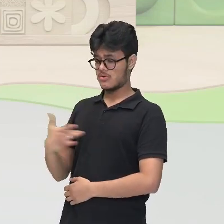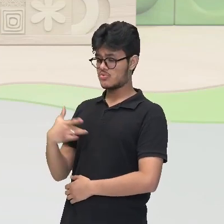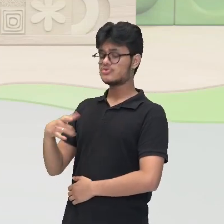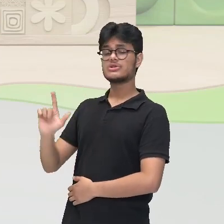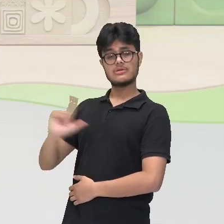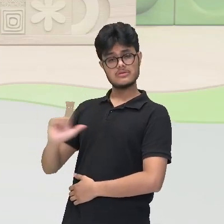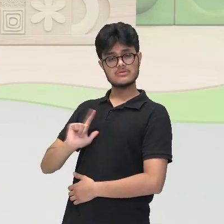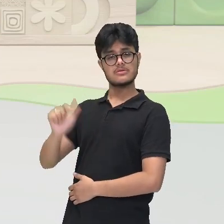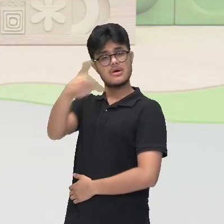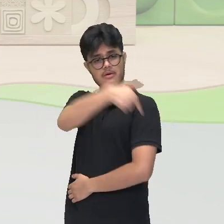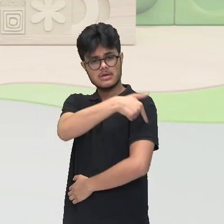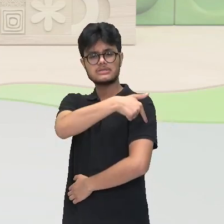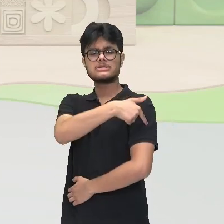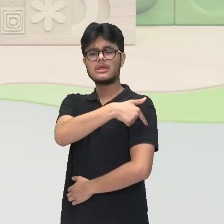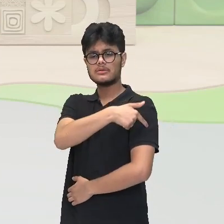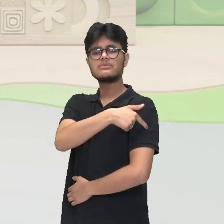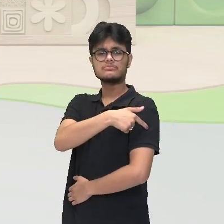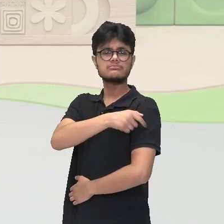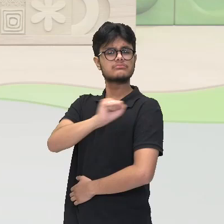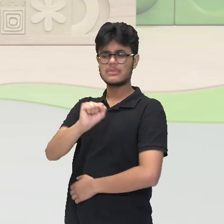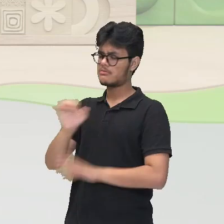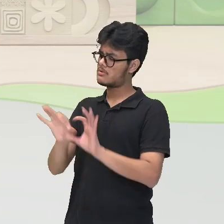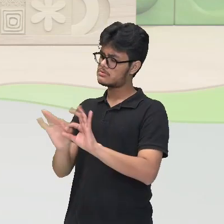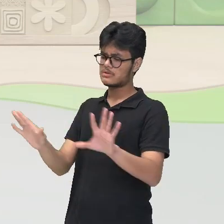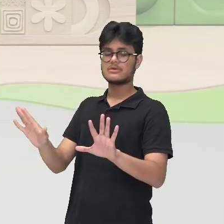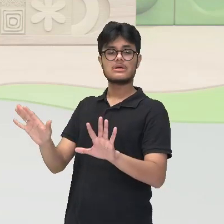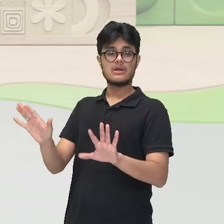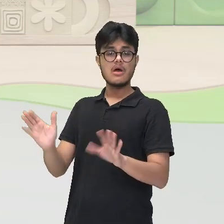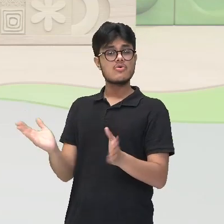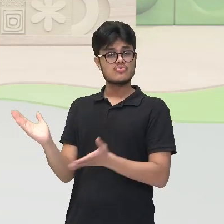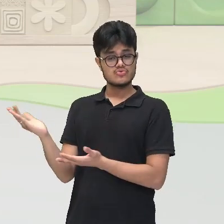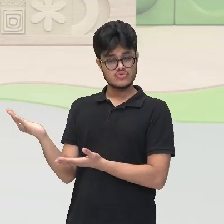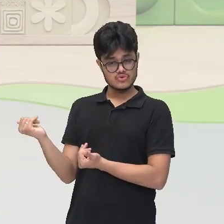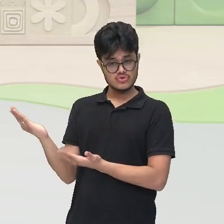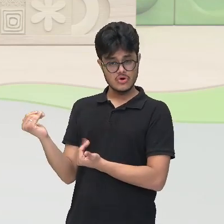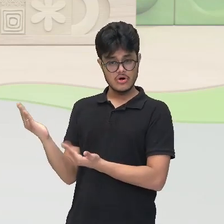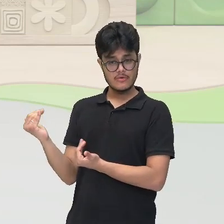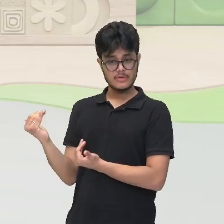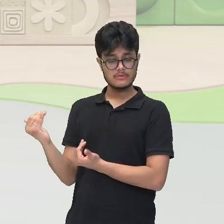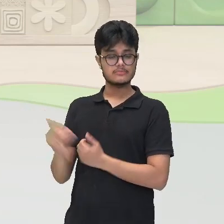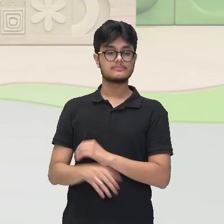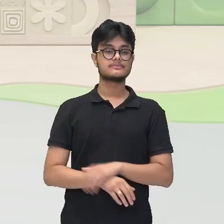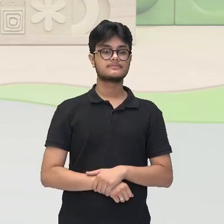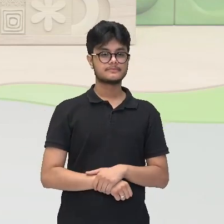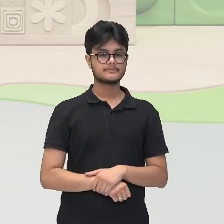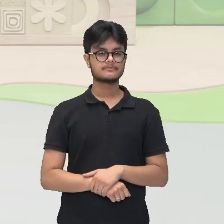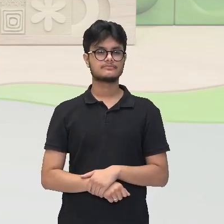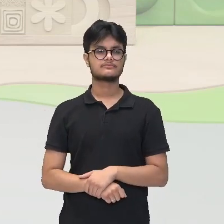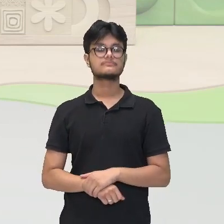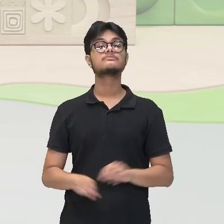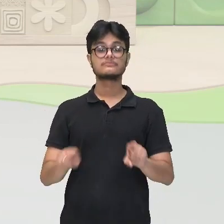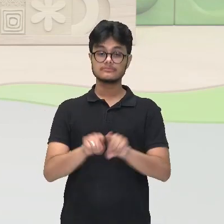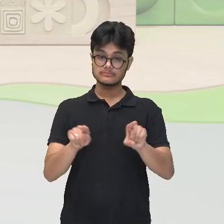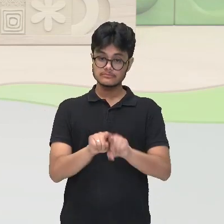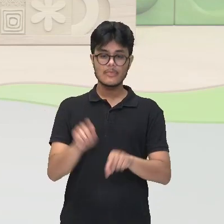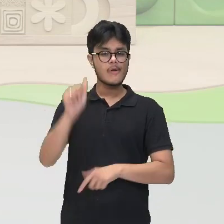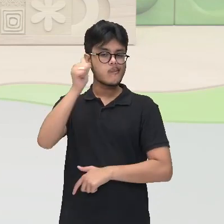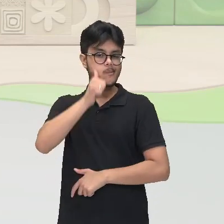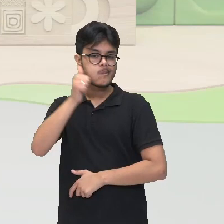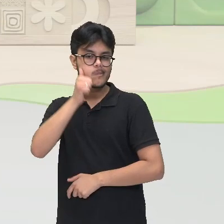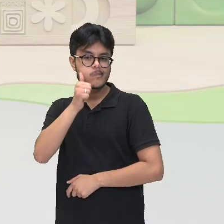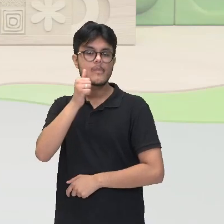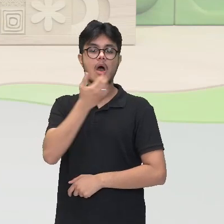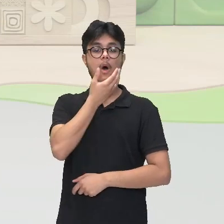Saúde. Ele libera essa vacina para os nossos jovens e adolescentes, e tanto as mulheres